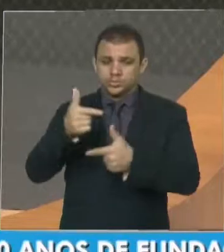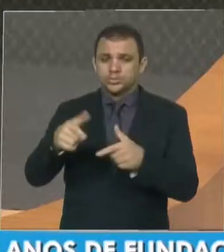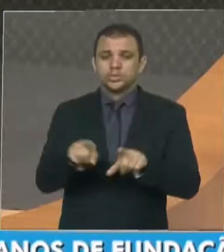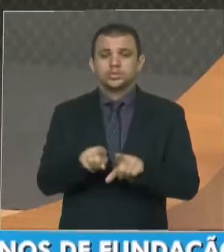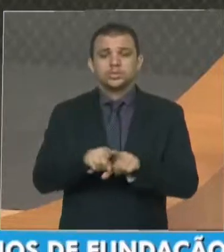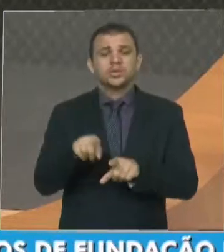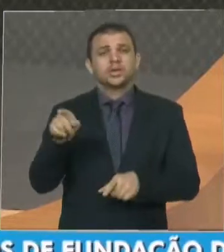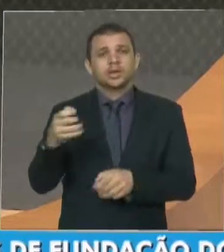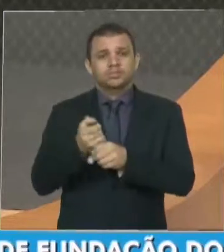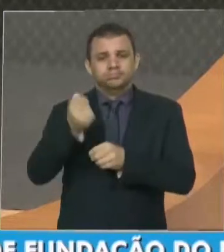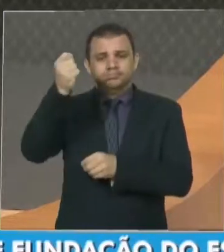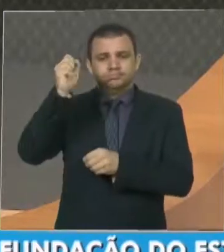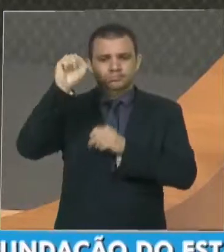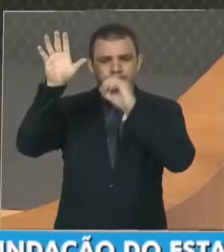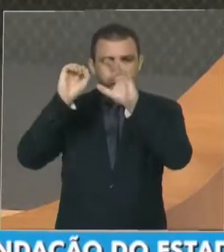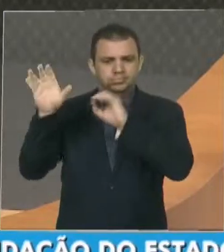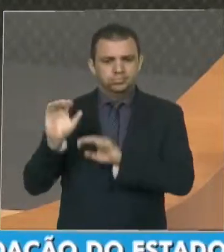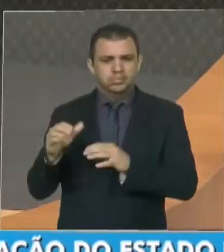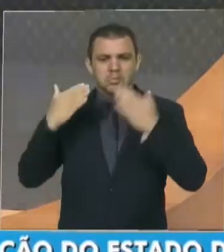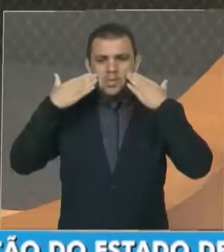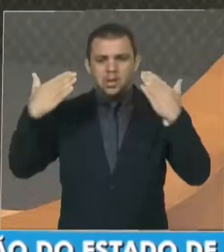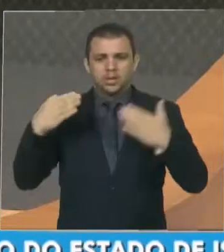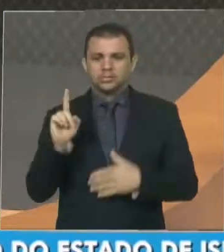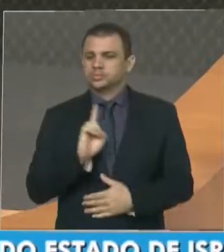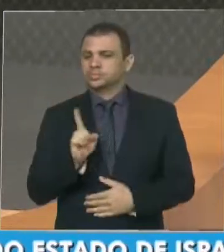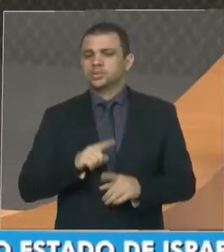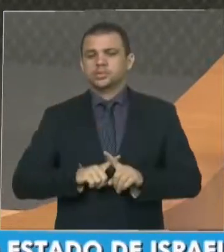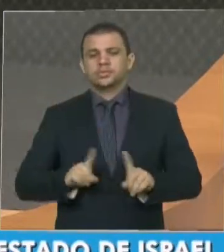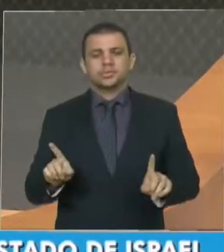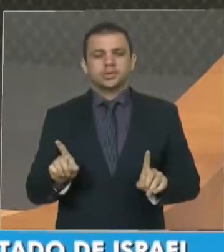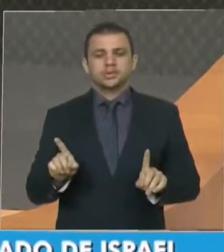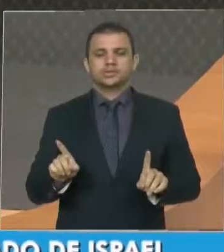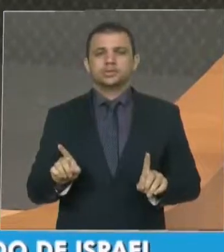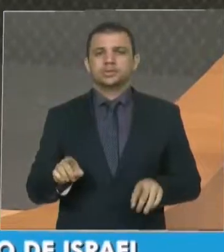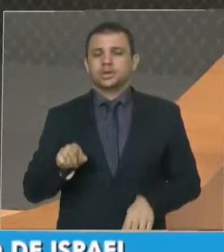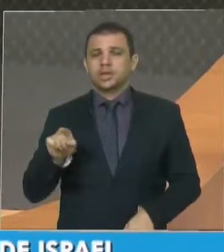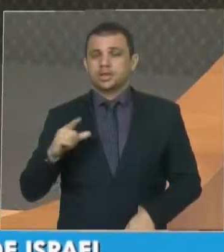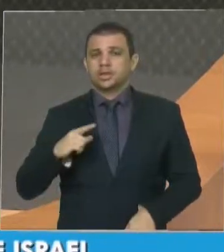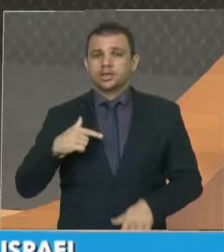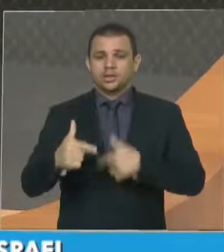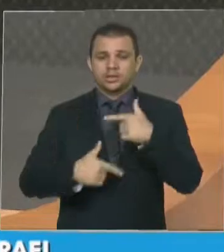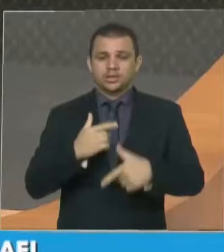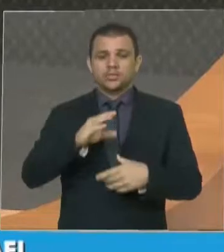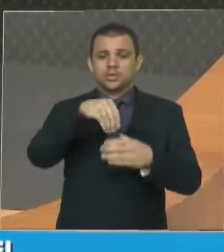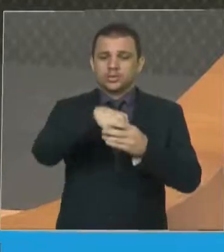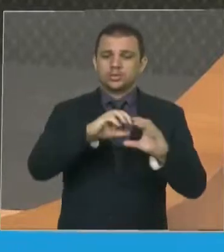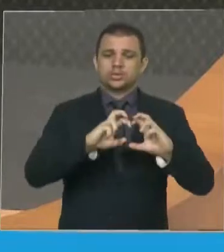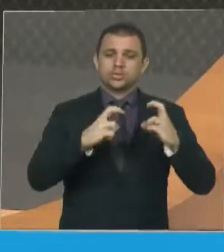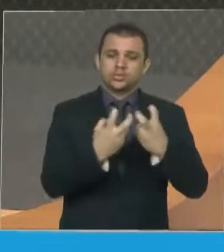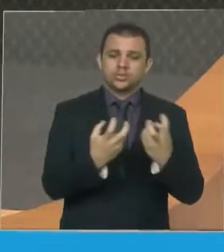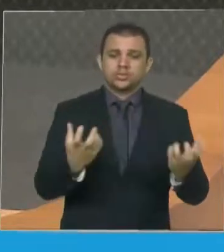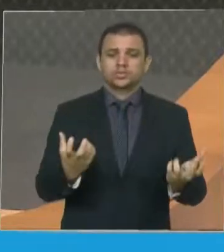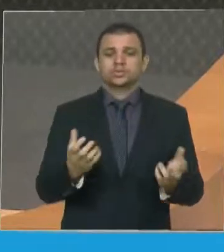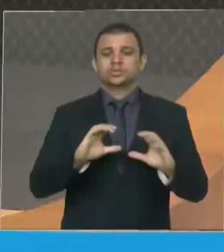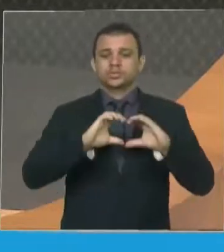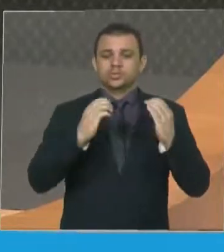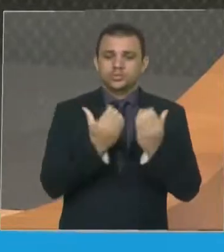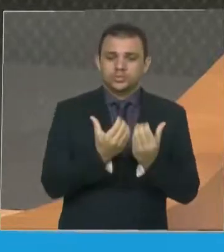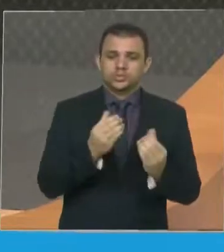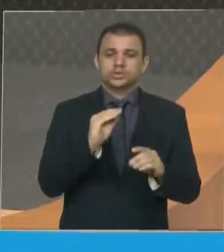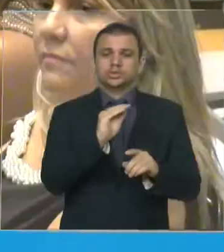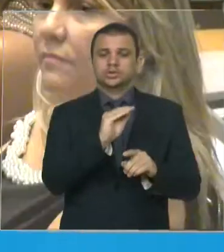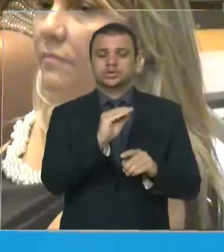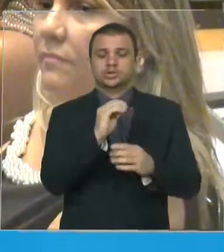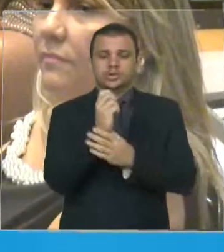mas ele tem um trabalho com comunidades terapêuticas, se preocupa com essa questão das drogas, e